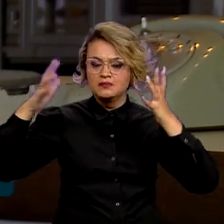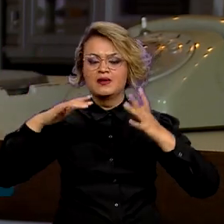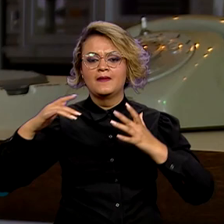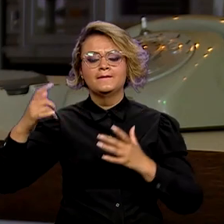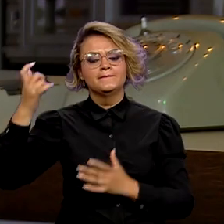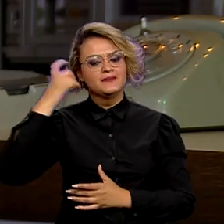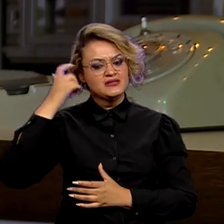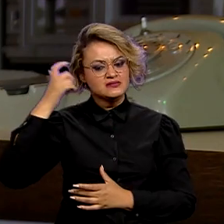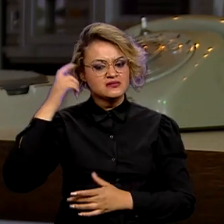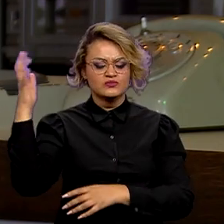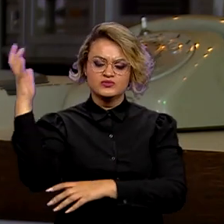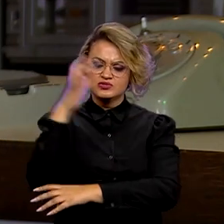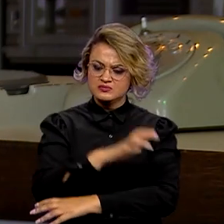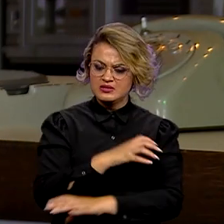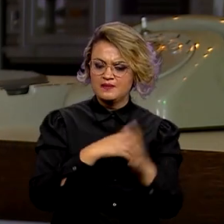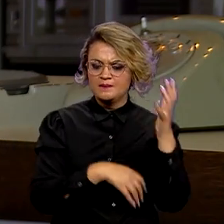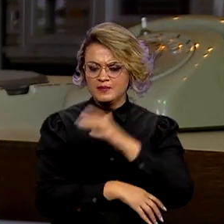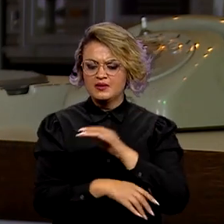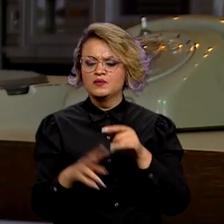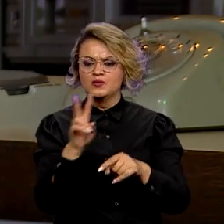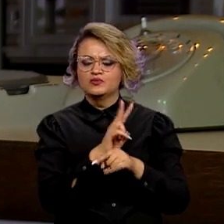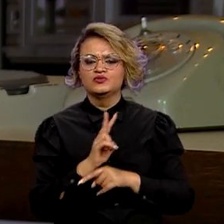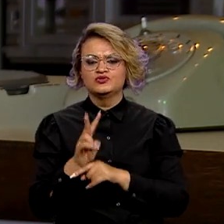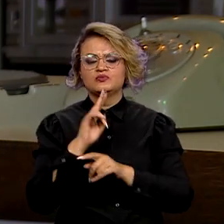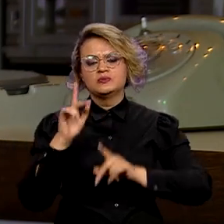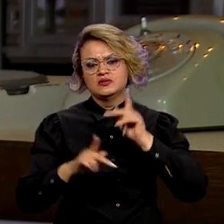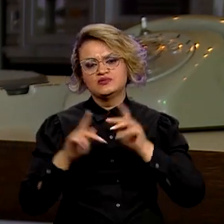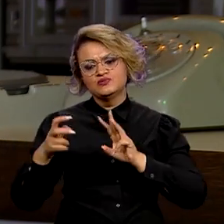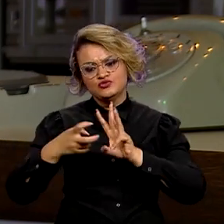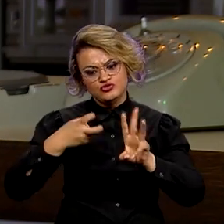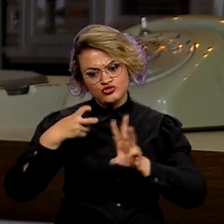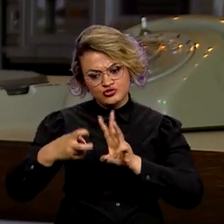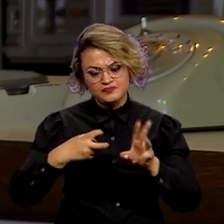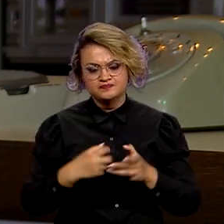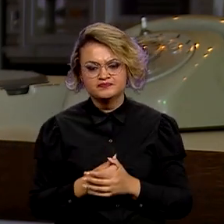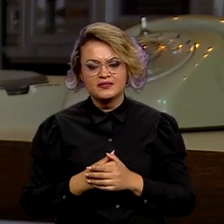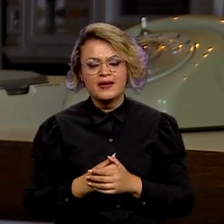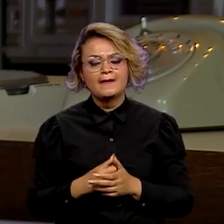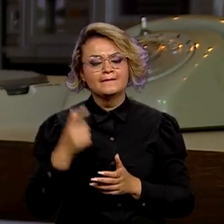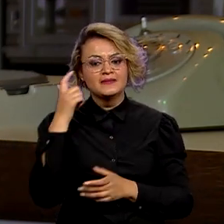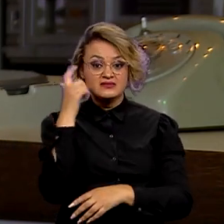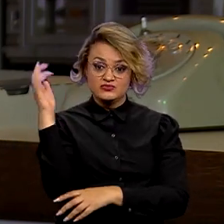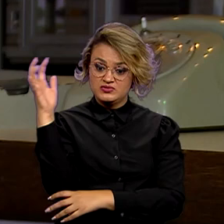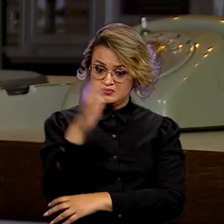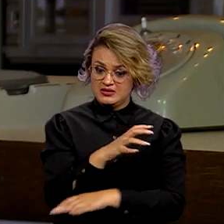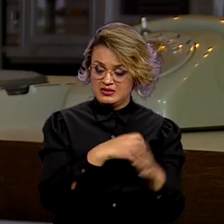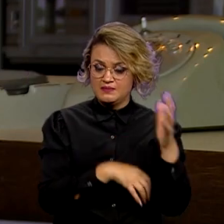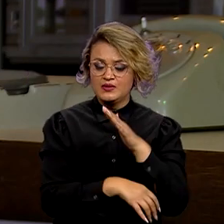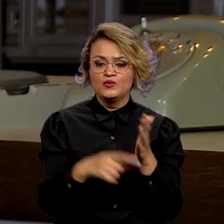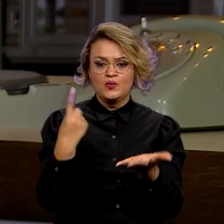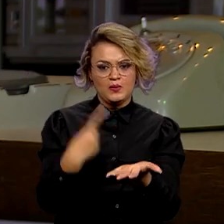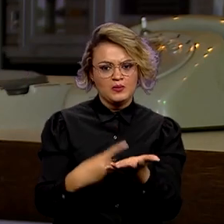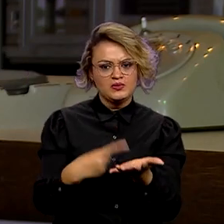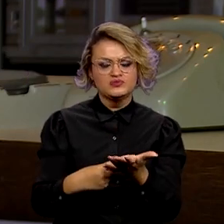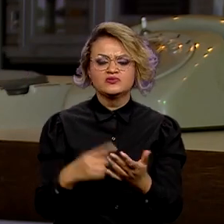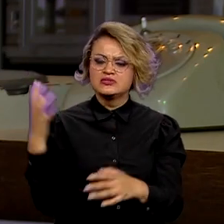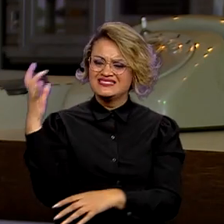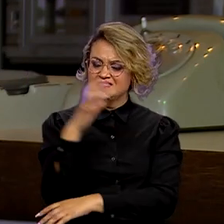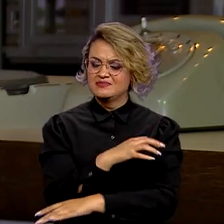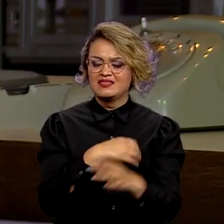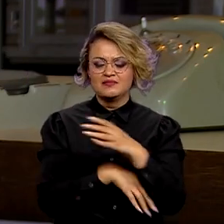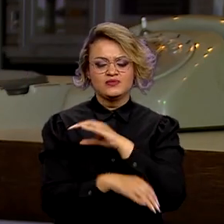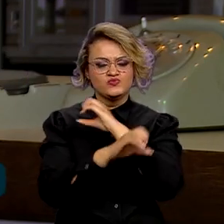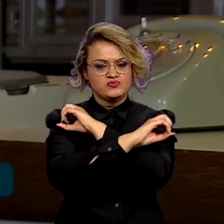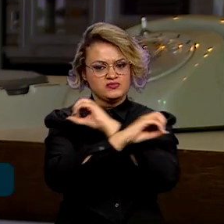relação ao desmatamento e proteção dos povos indígenas. Em relação ao desmatamento, o nosso compromisso é de desmatamento zero.